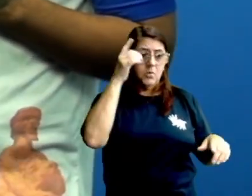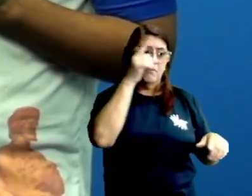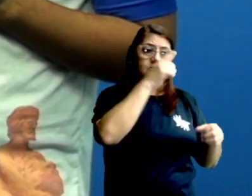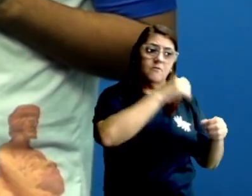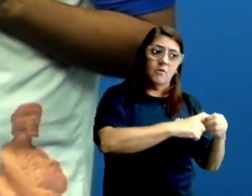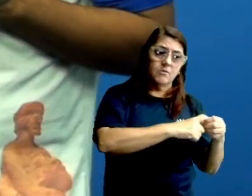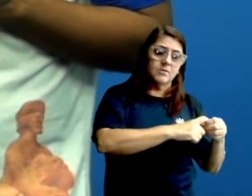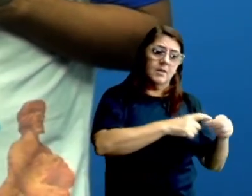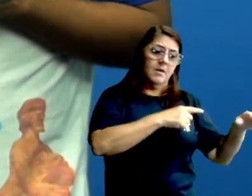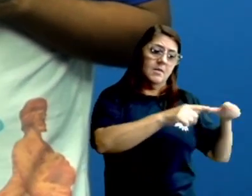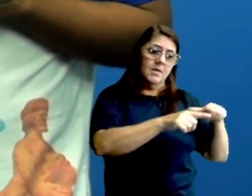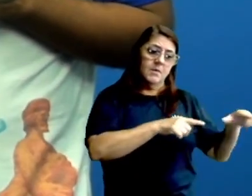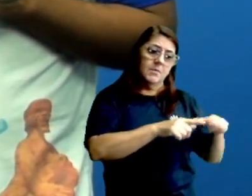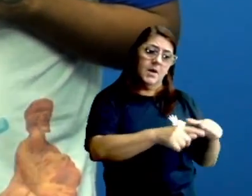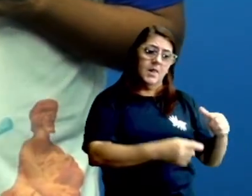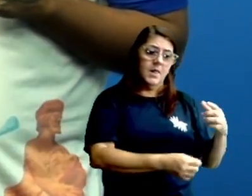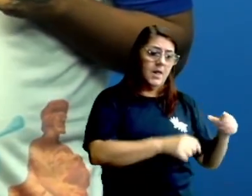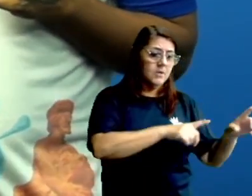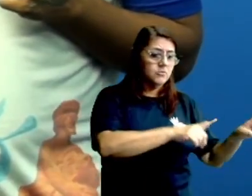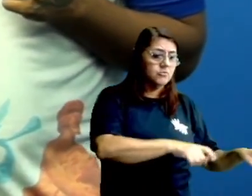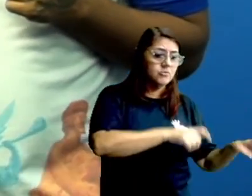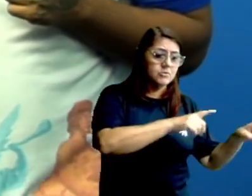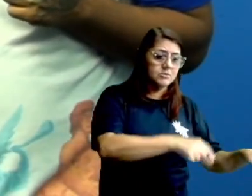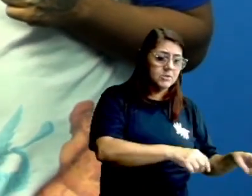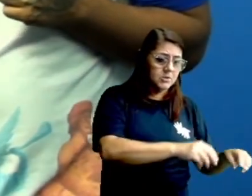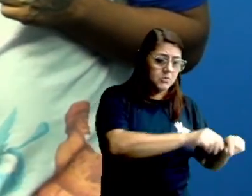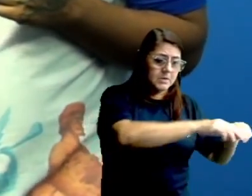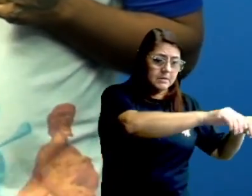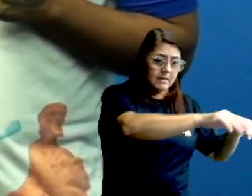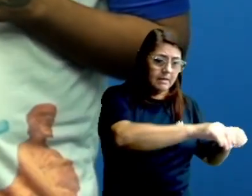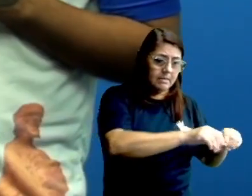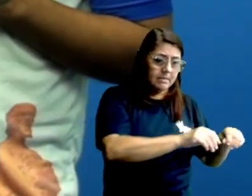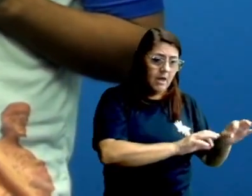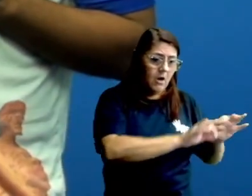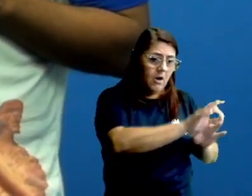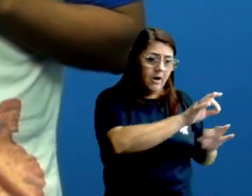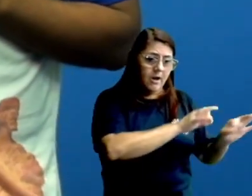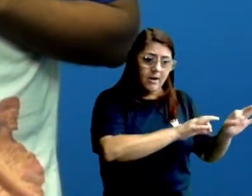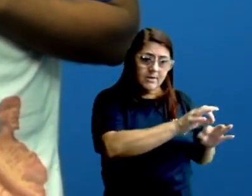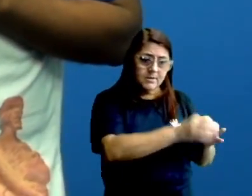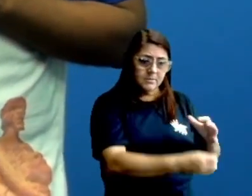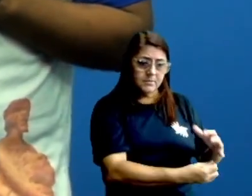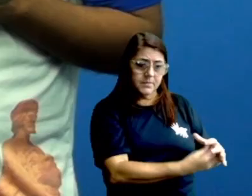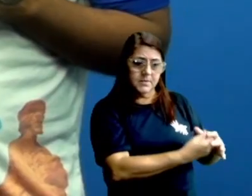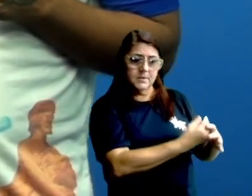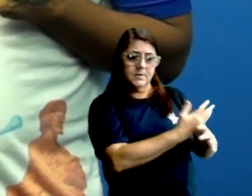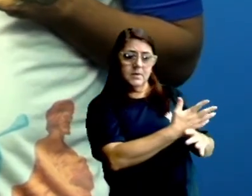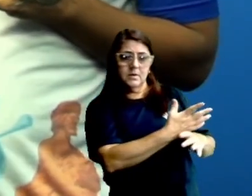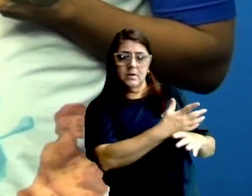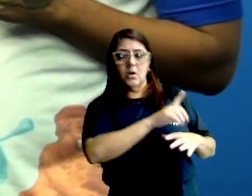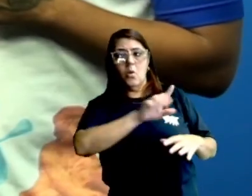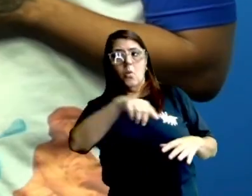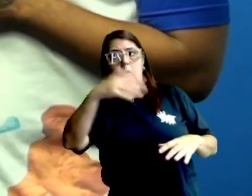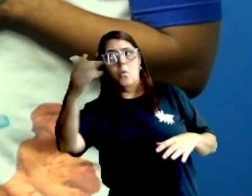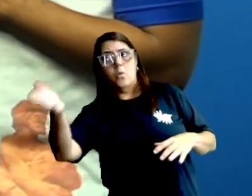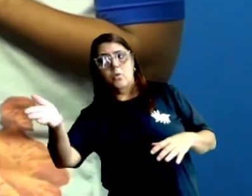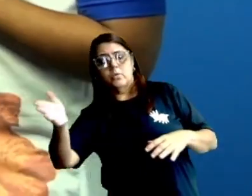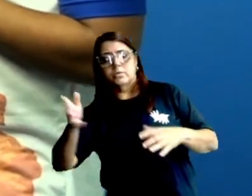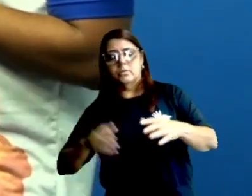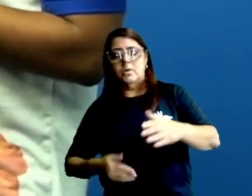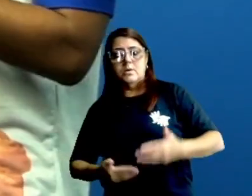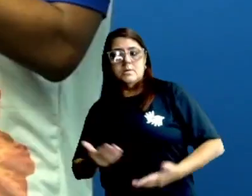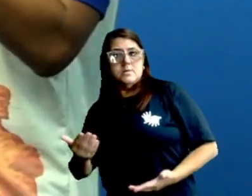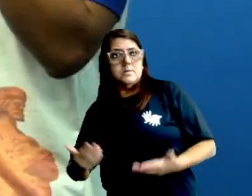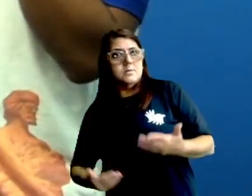semear para que depois eles pudessem escolher E aí a maior parte ficava para usar outros funcionários e para